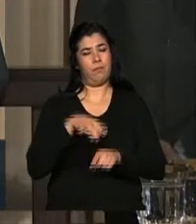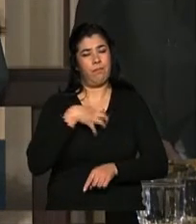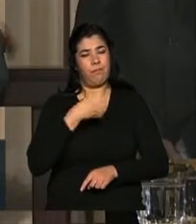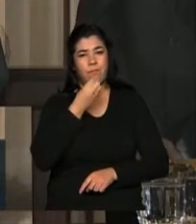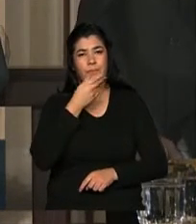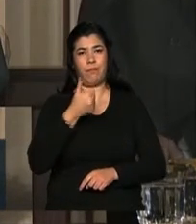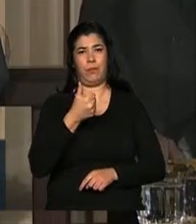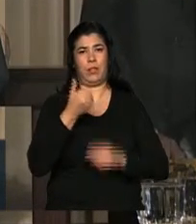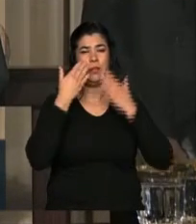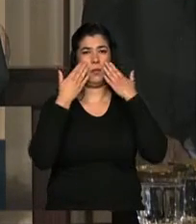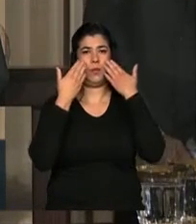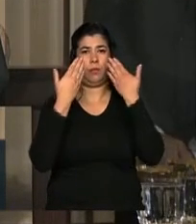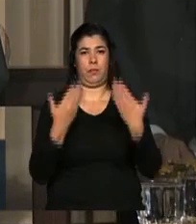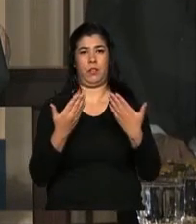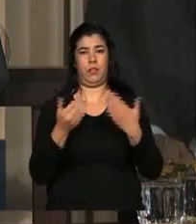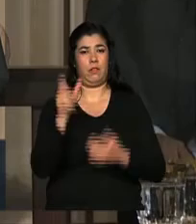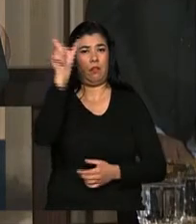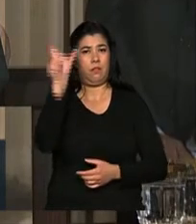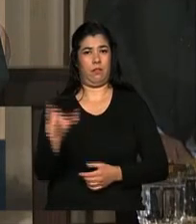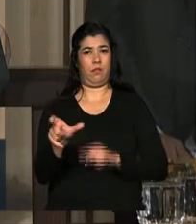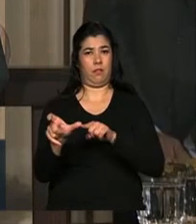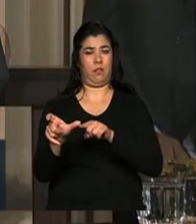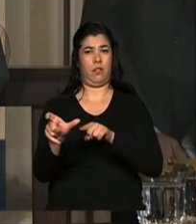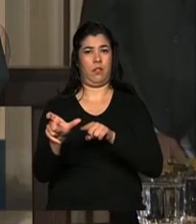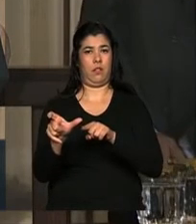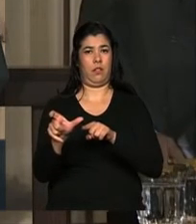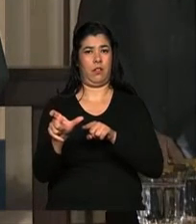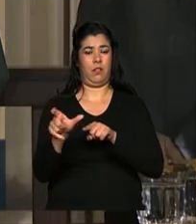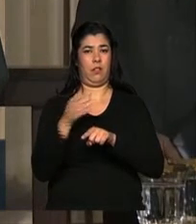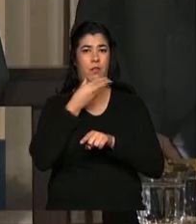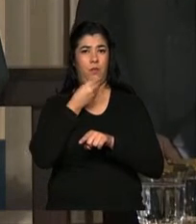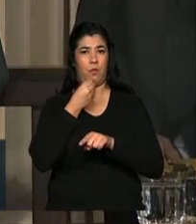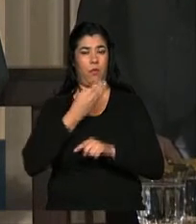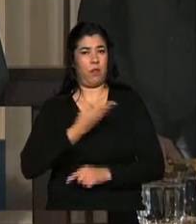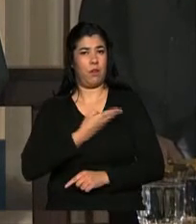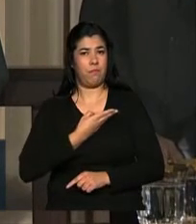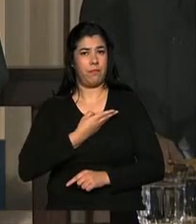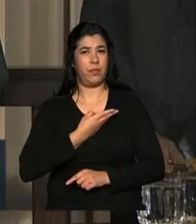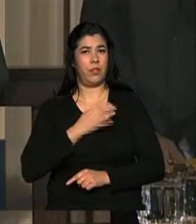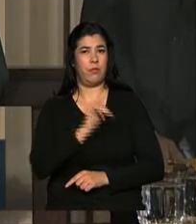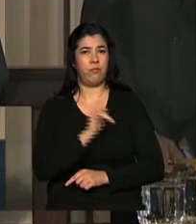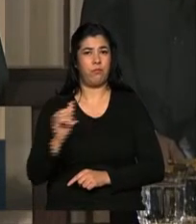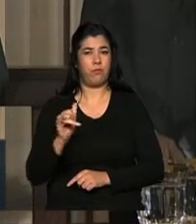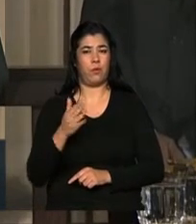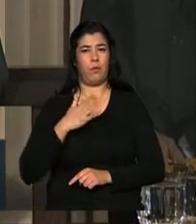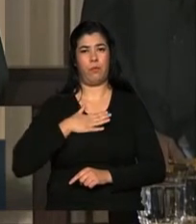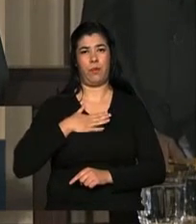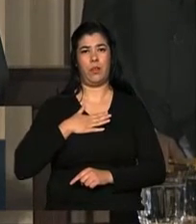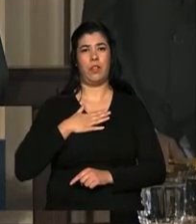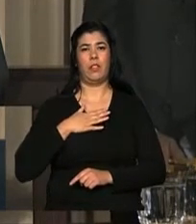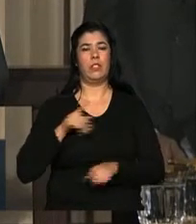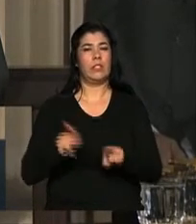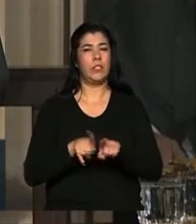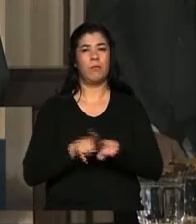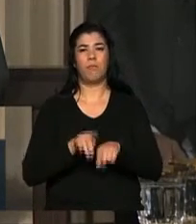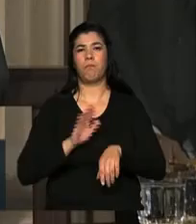de apresentar um homem que foi meu mentor, meu parceiro, meu amigo e o